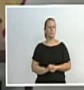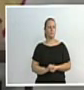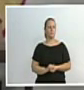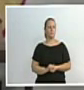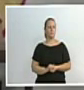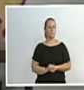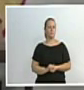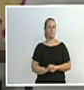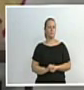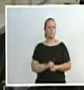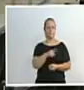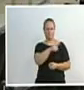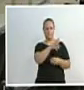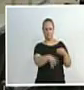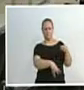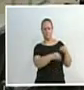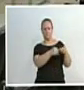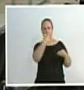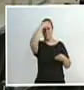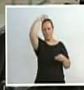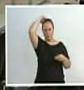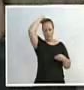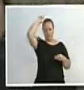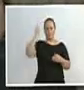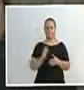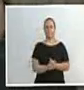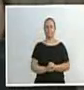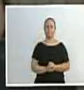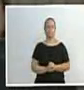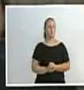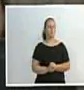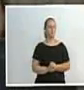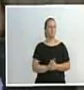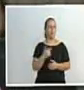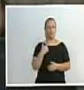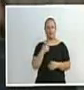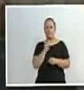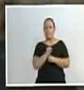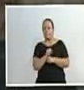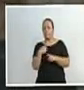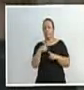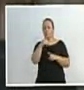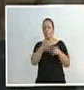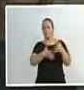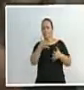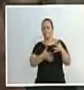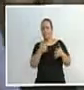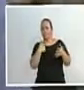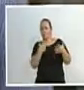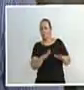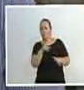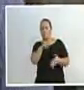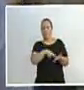Ouvimos em parte, vereador Adriano Pereira. Doutor César, sim, confesso que parei ali porque Vossa Excelência estava empolgado e eu não queria atrapalhar o raciocínio, e queria